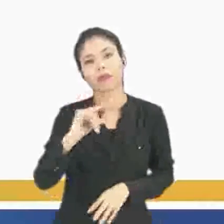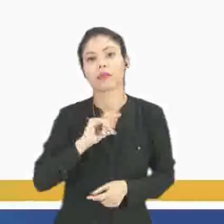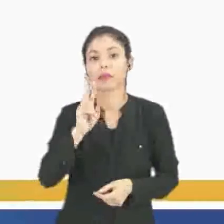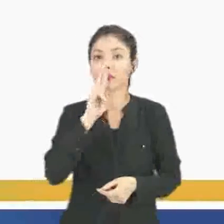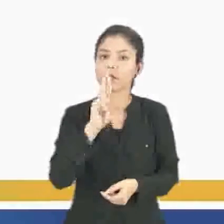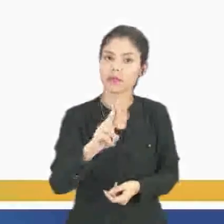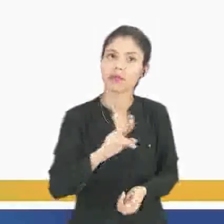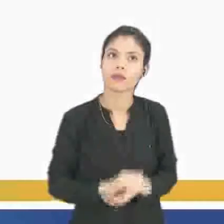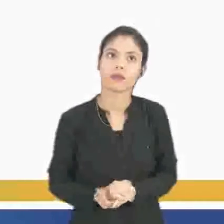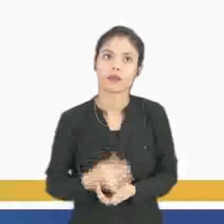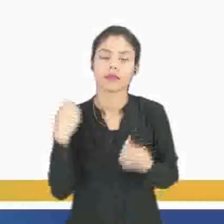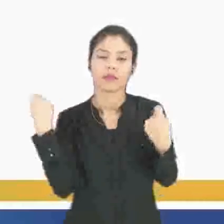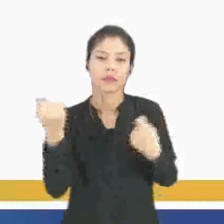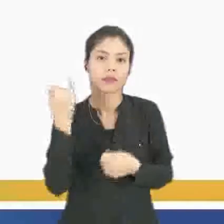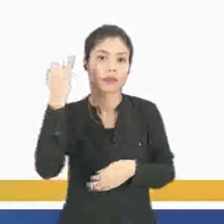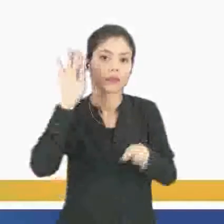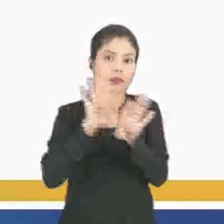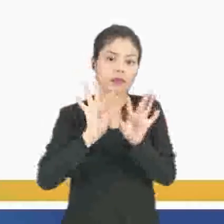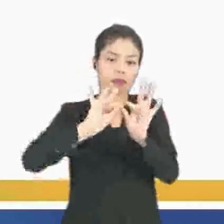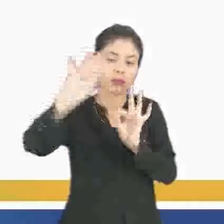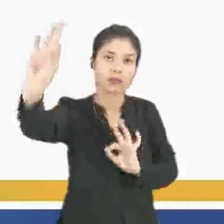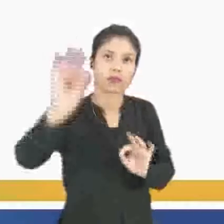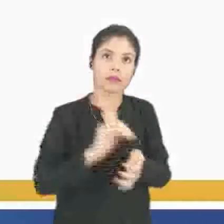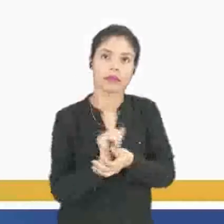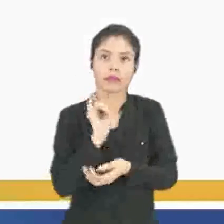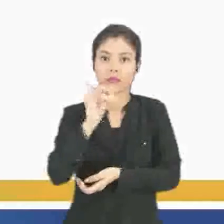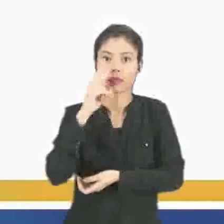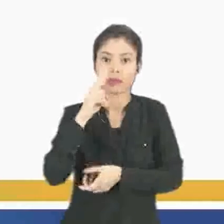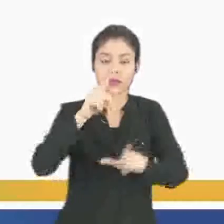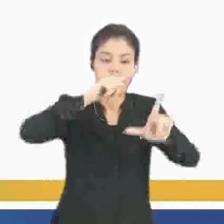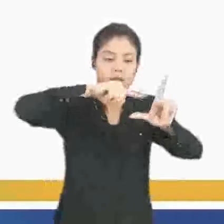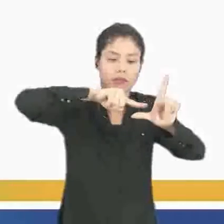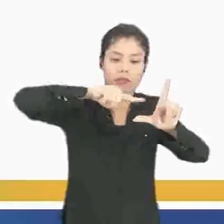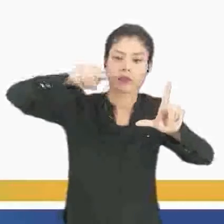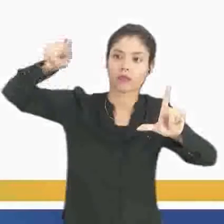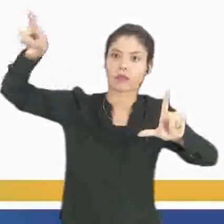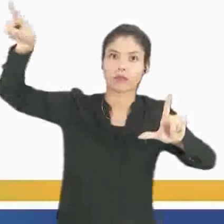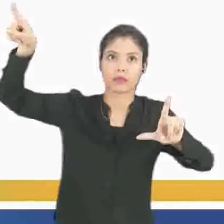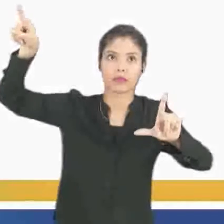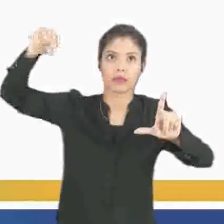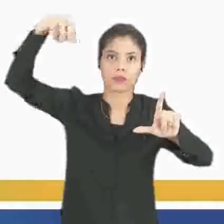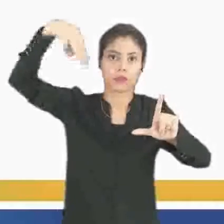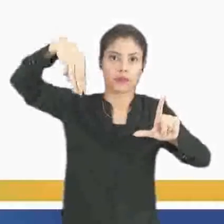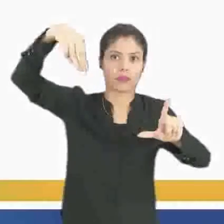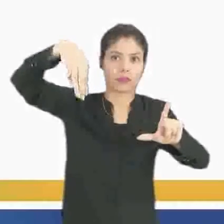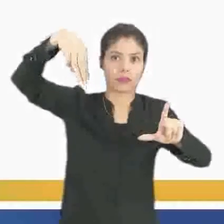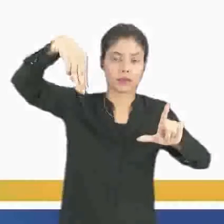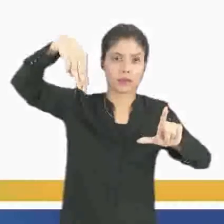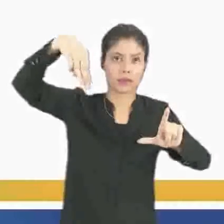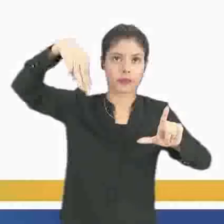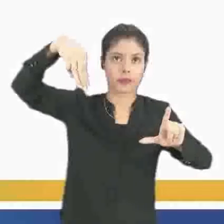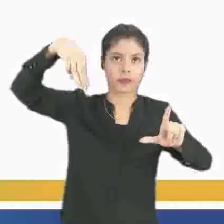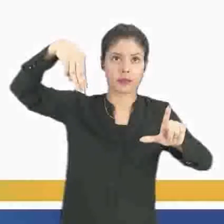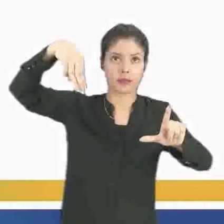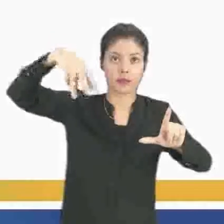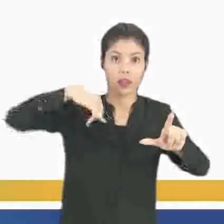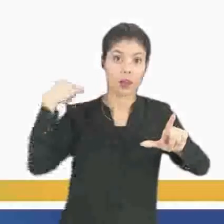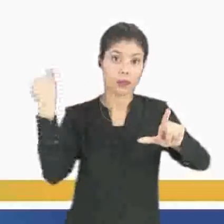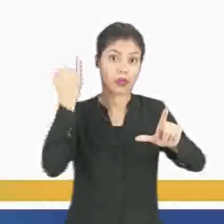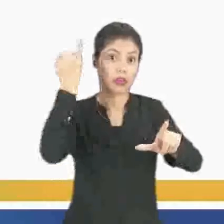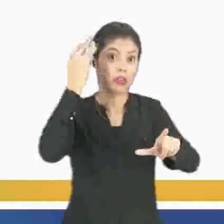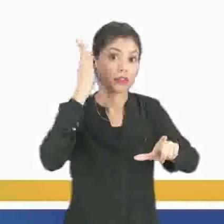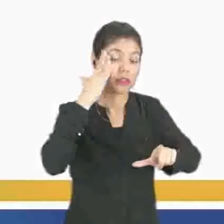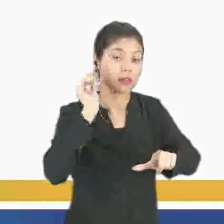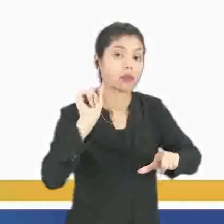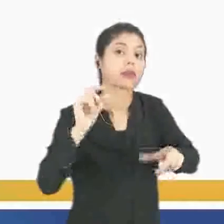A resposta, que é justamente o ponto médio. Se você observar aqui, ó, o que é o M? É o ponto médio desse segmento. Isso aqui é importantíssimo para